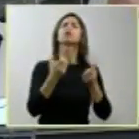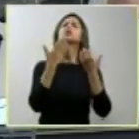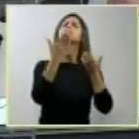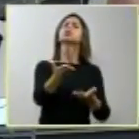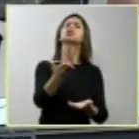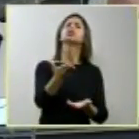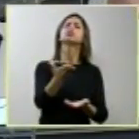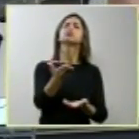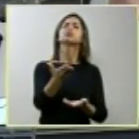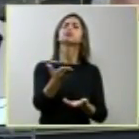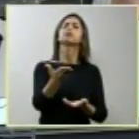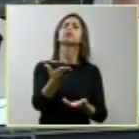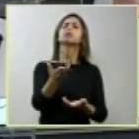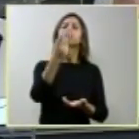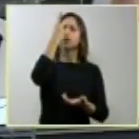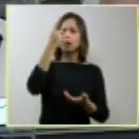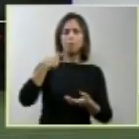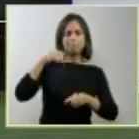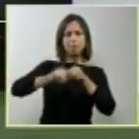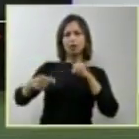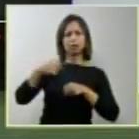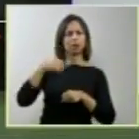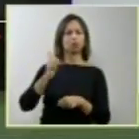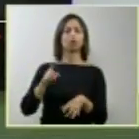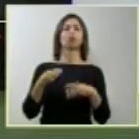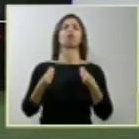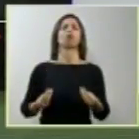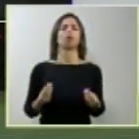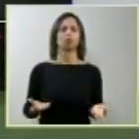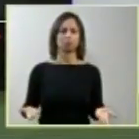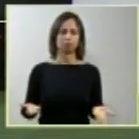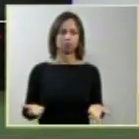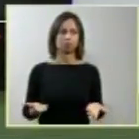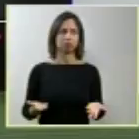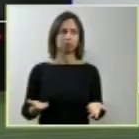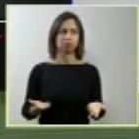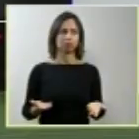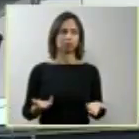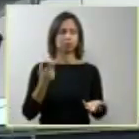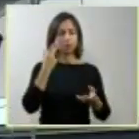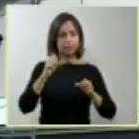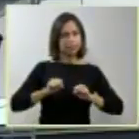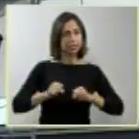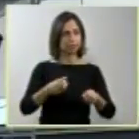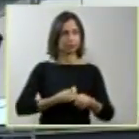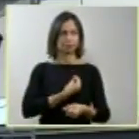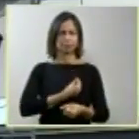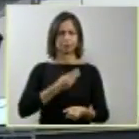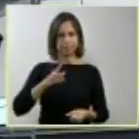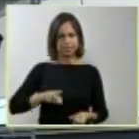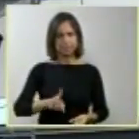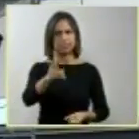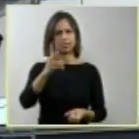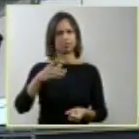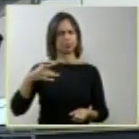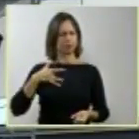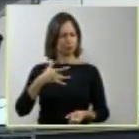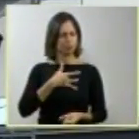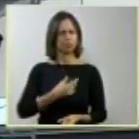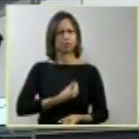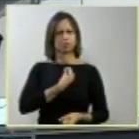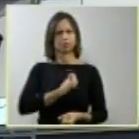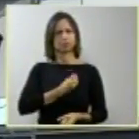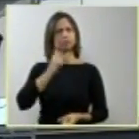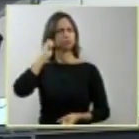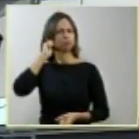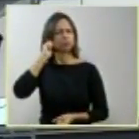outros não se matarem? Portanto, cabe-nos a defender a vida sempre, com qualidade, com